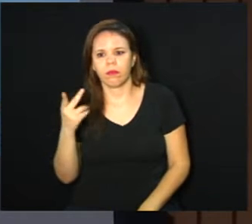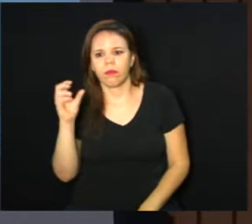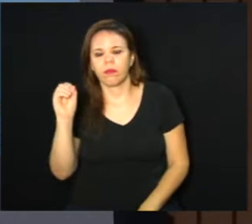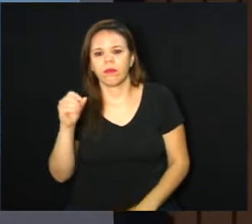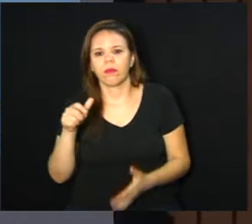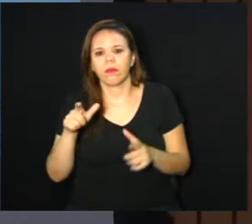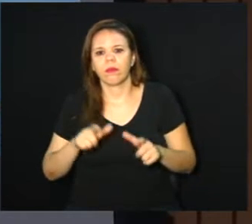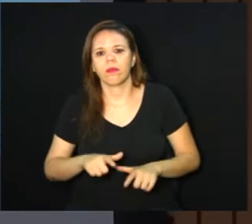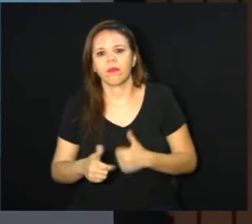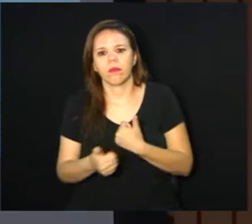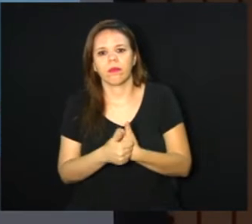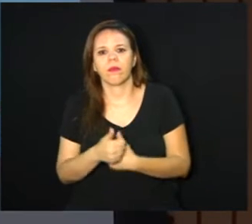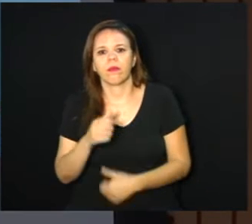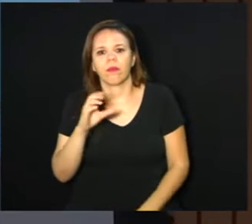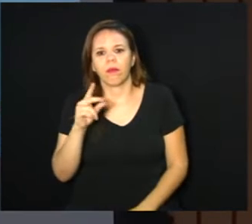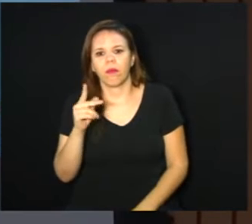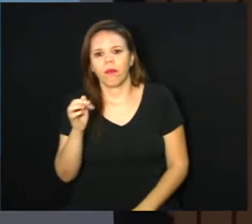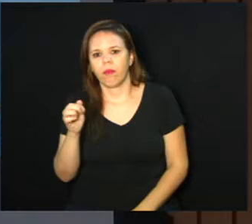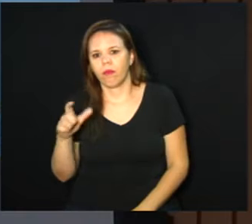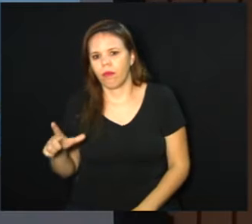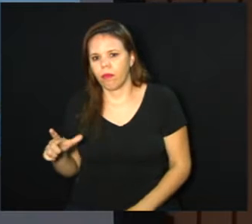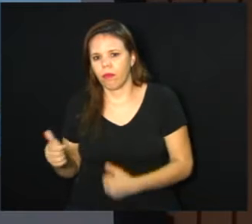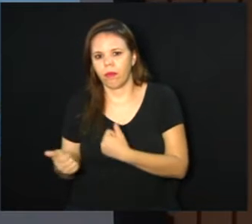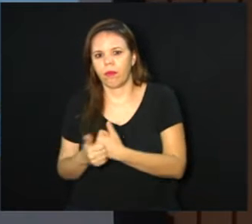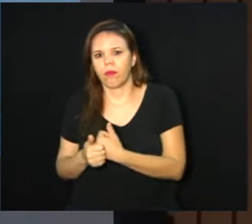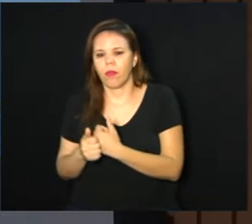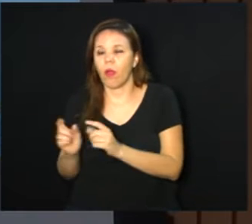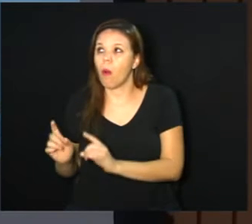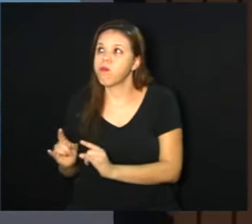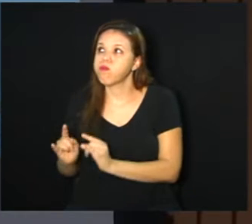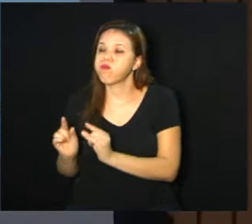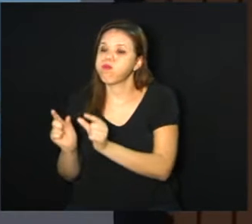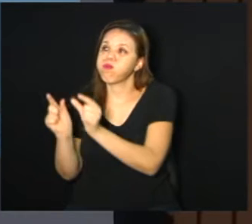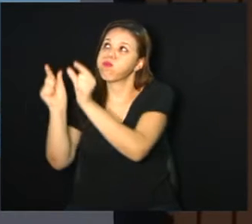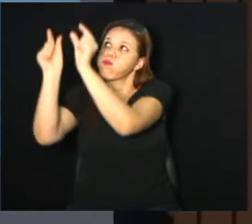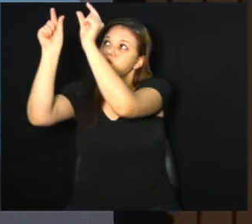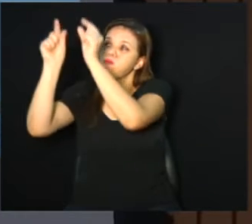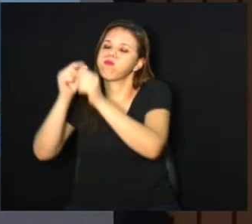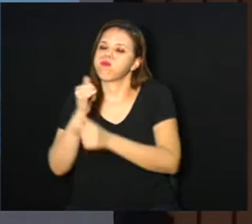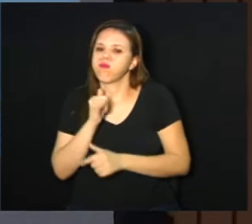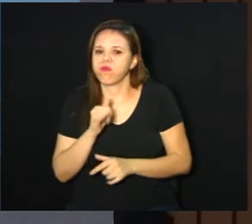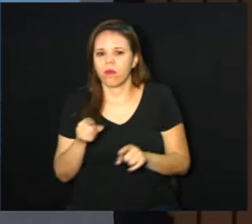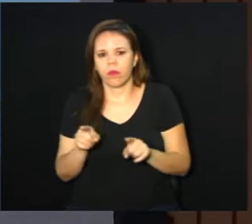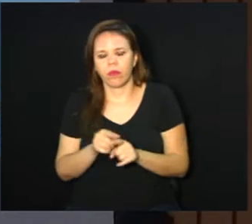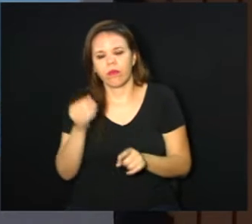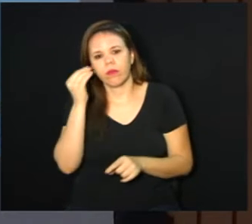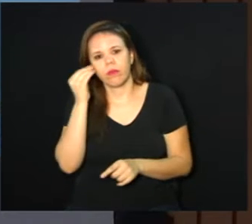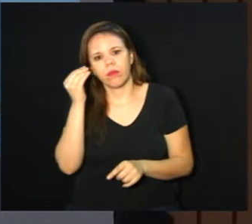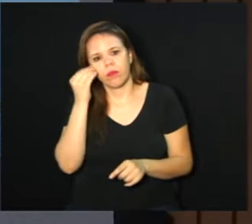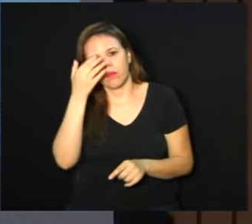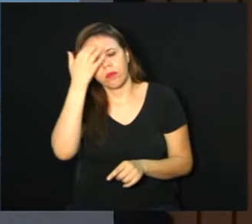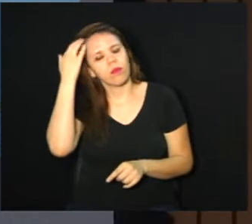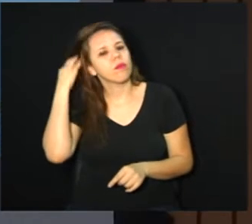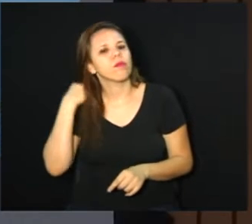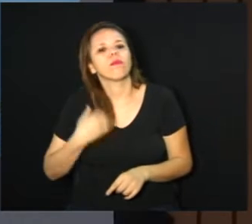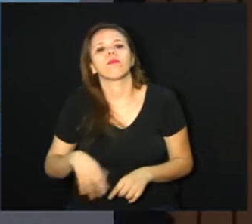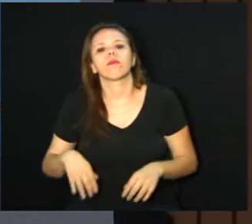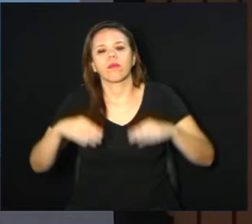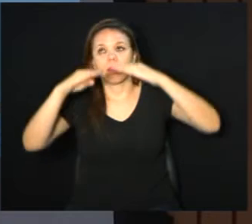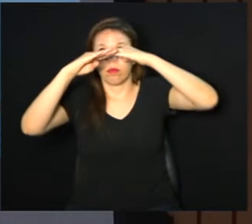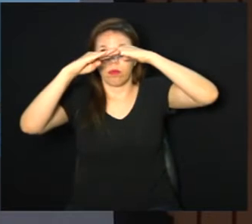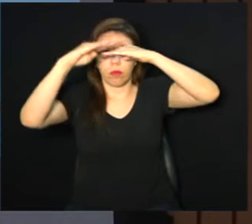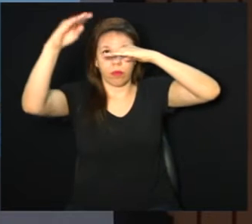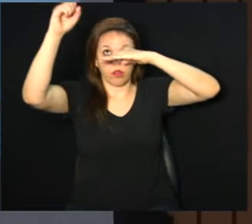bem ao lado dos nossos transformadores. Ali nós temos a usina solar, onde nós testamos as tecnologias de painéis fotovoltaicos, e a parte